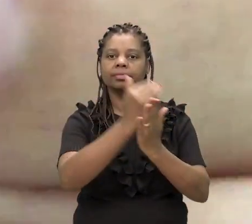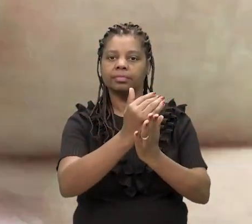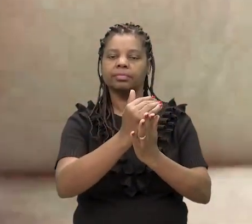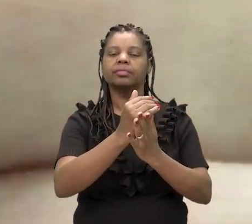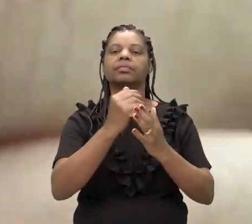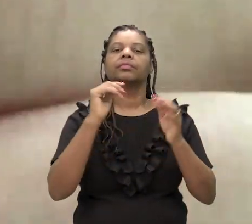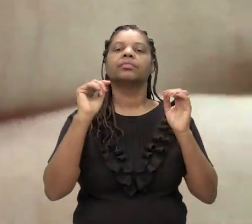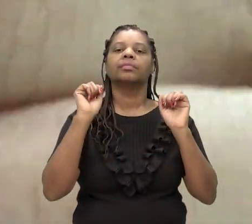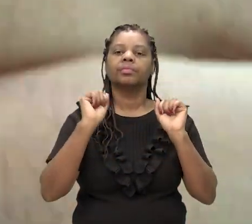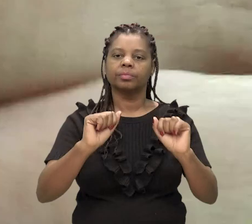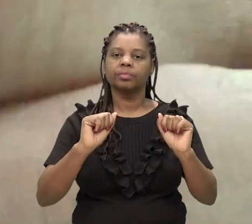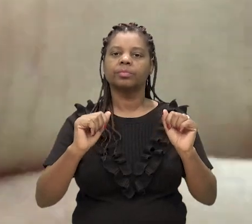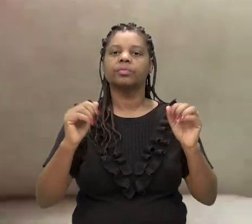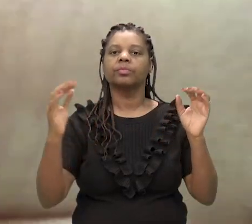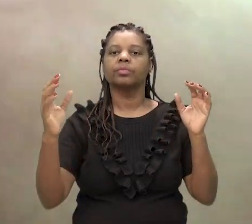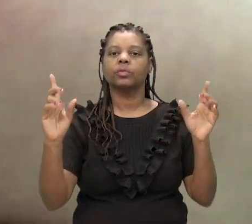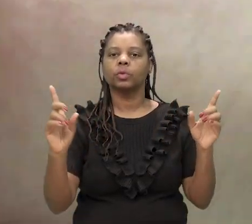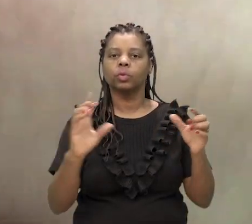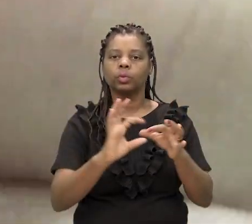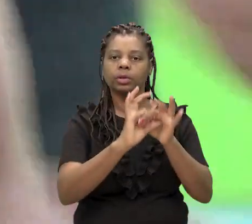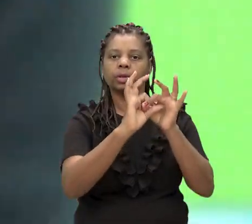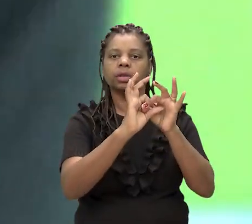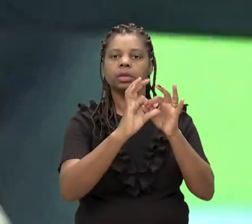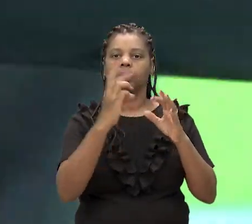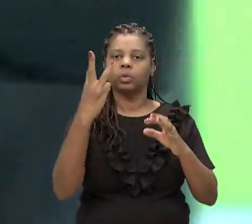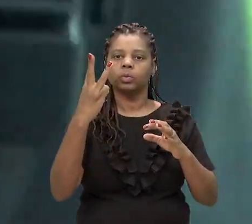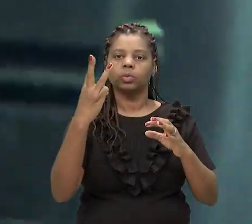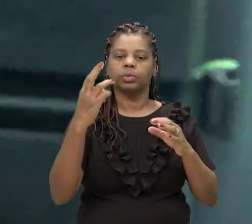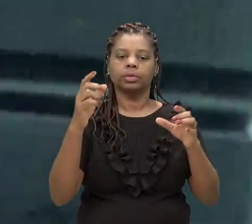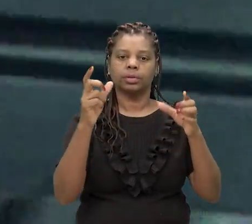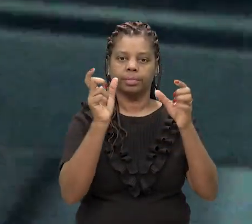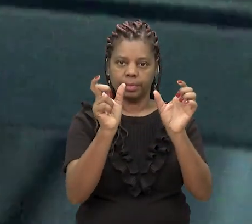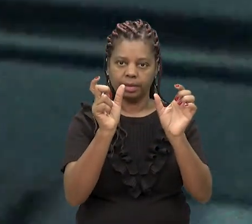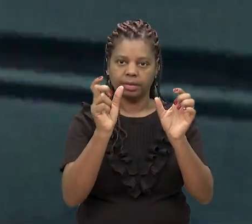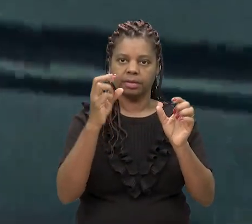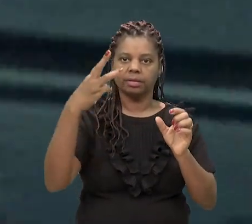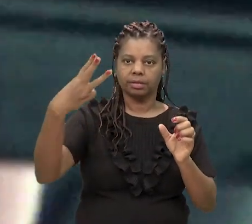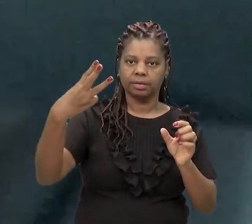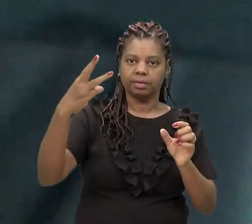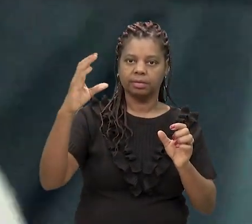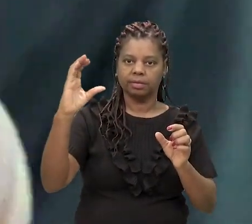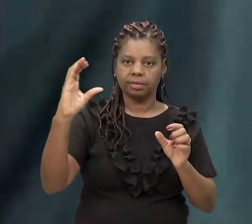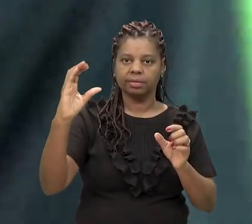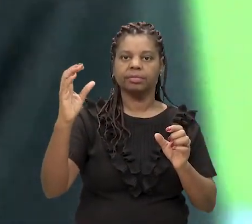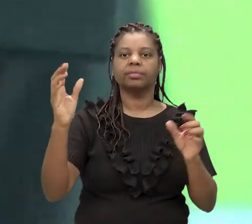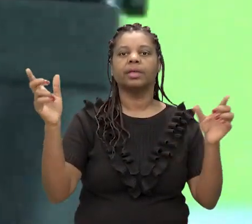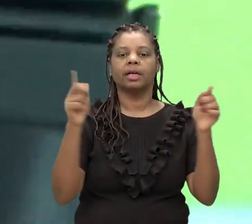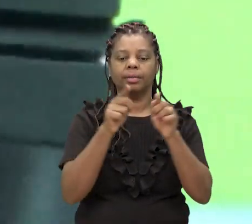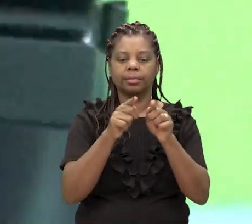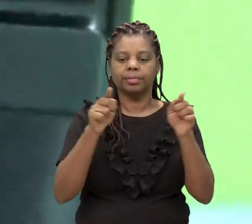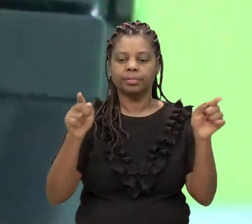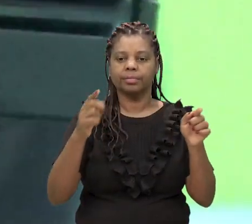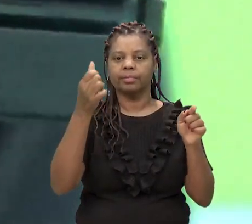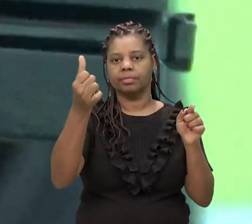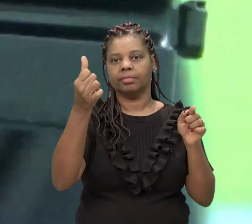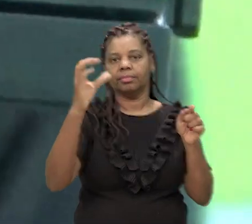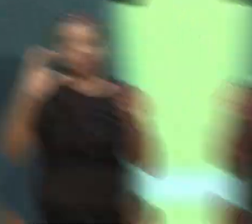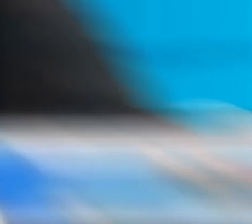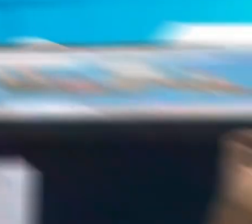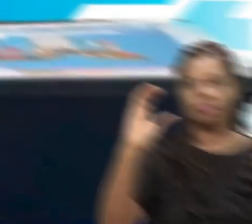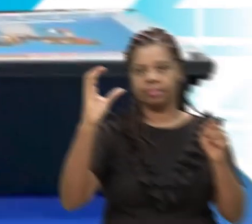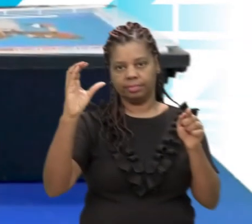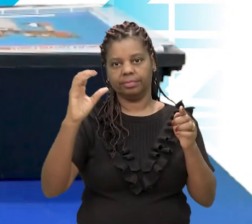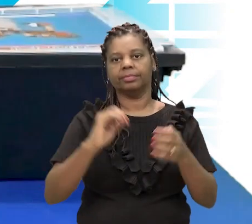nossa possibilidade. Então eu posso juntar essas duas peças de 3 centímetros e formar uma de 6, por exemplo, formando uma barra muito